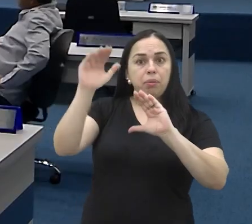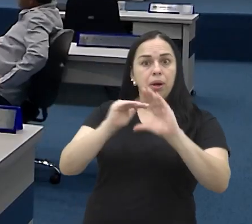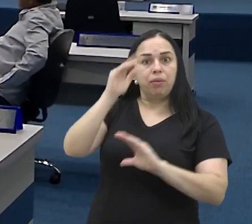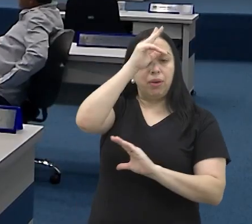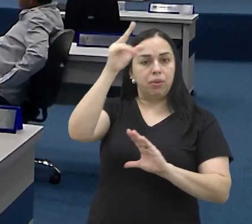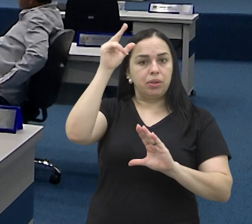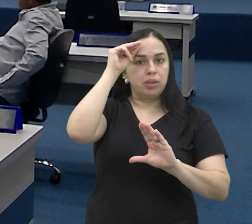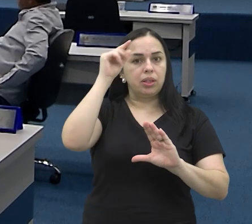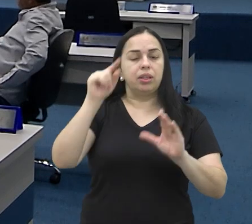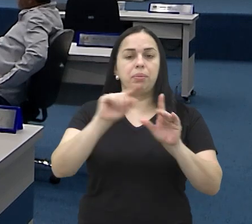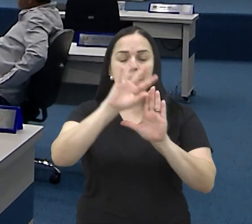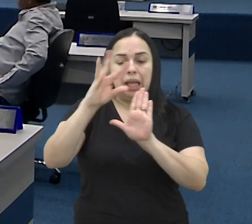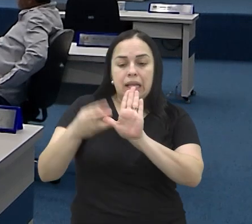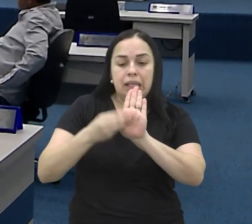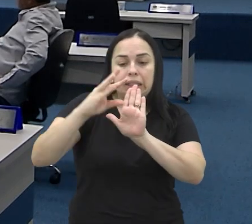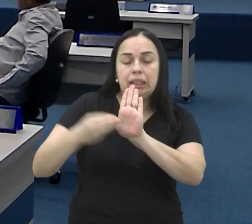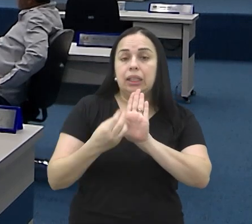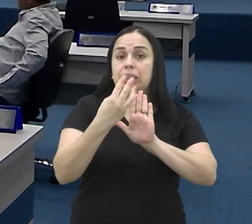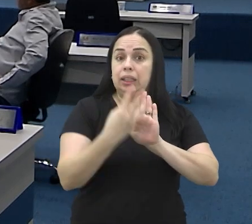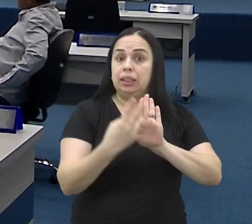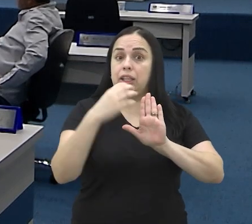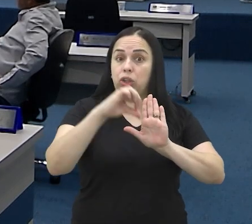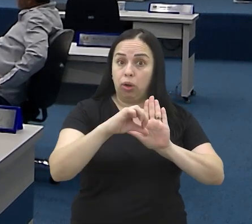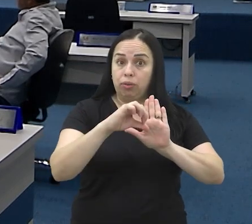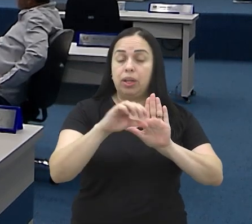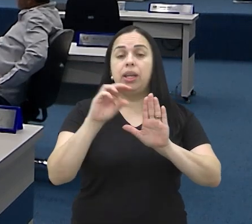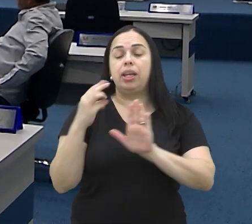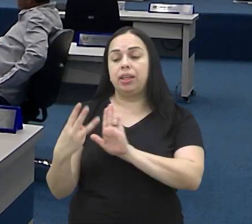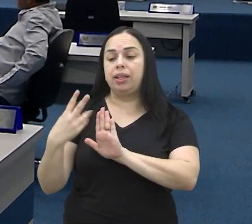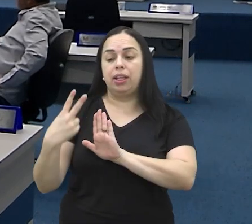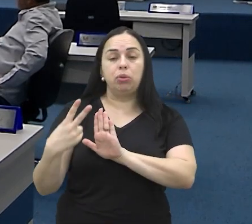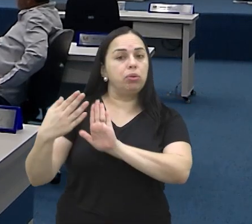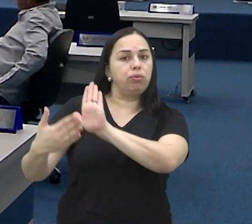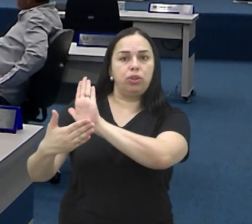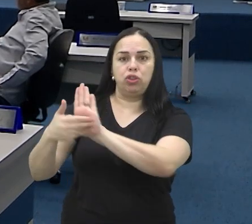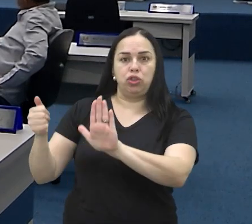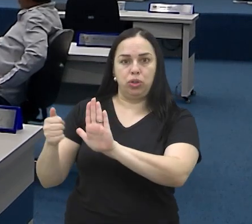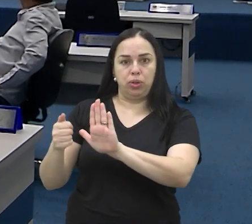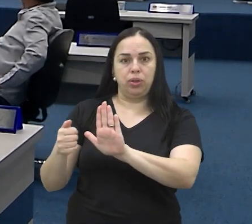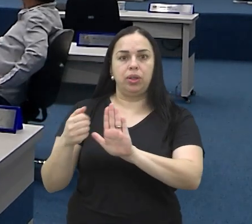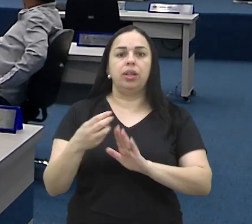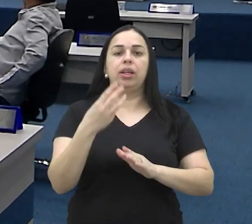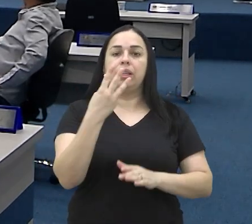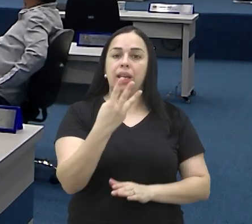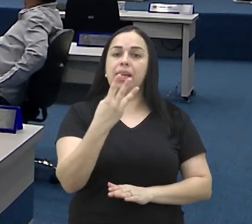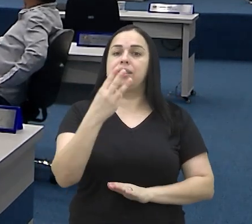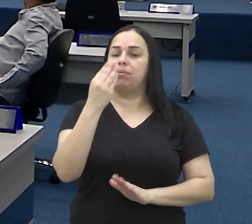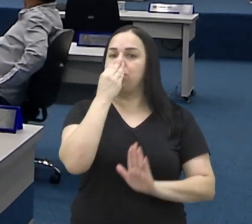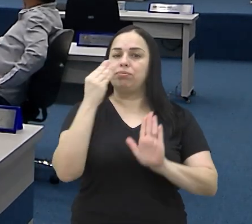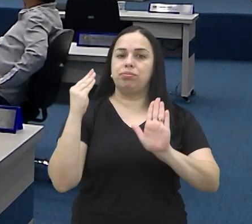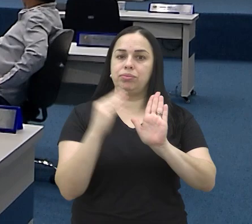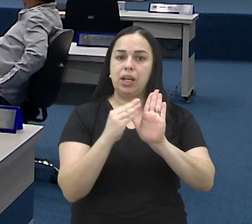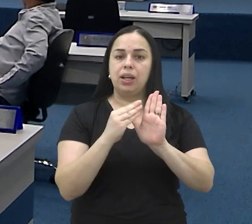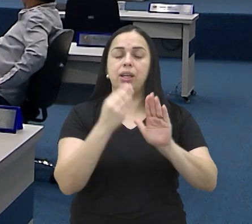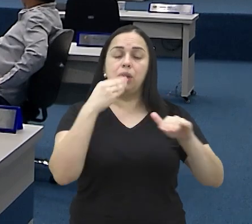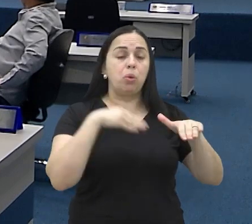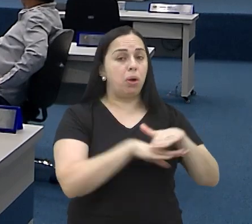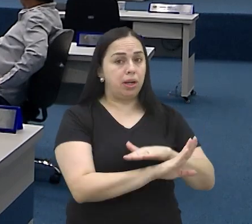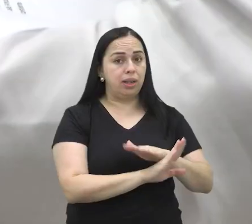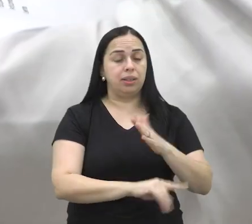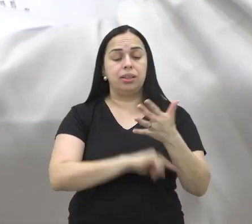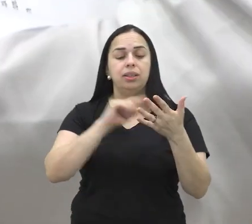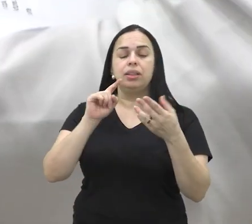que recebeu 39 emendas, das quais 32 foram retiradas pelos autores, 3 rejeitadas e